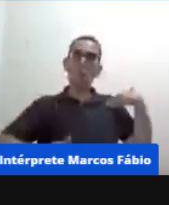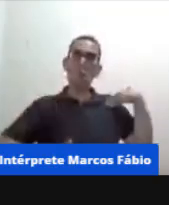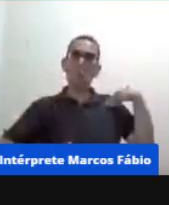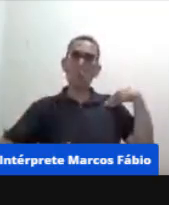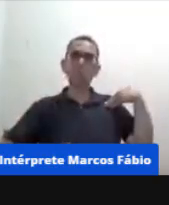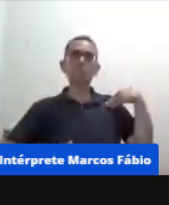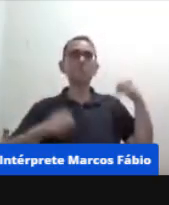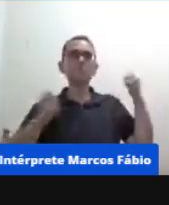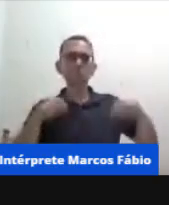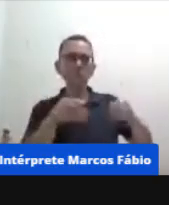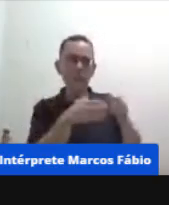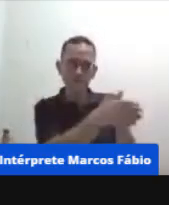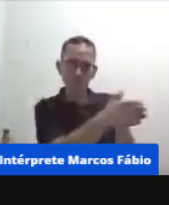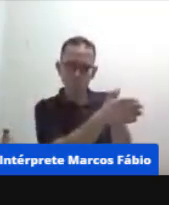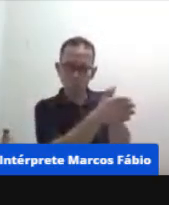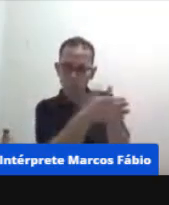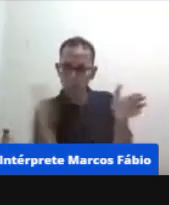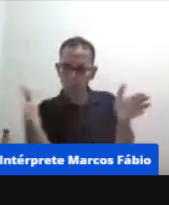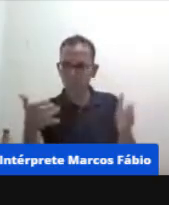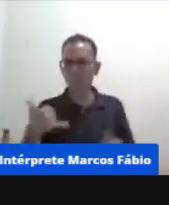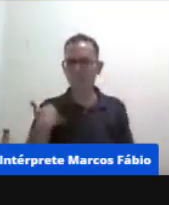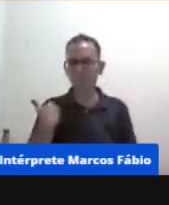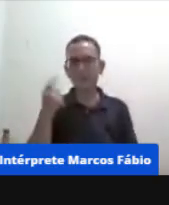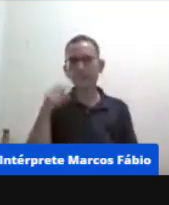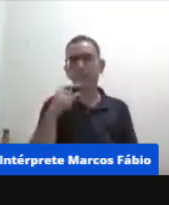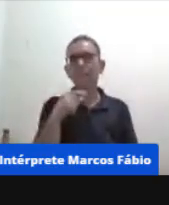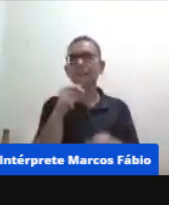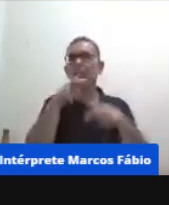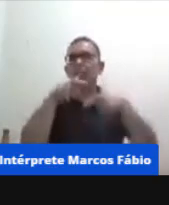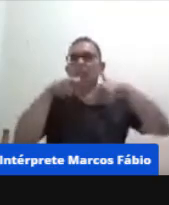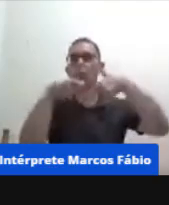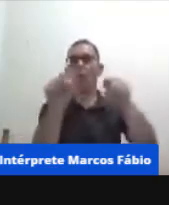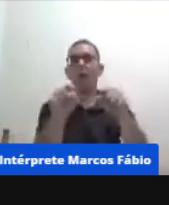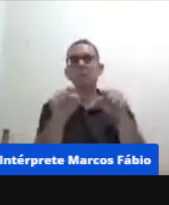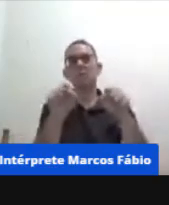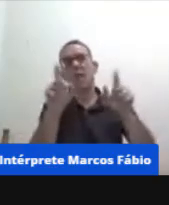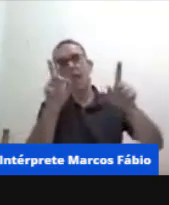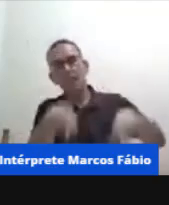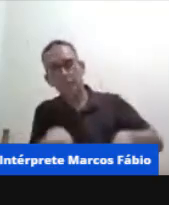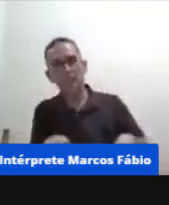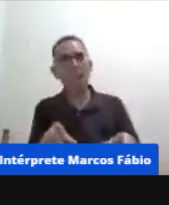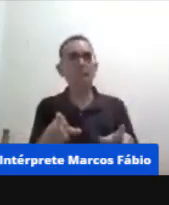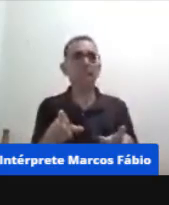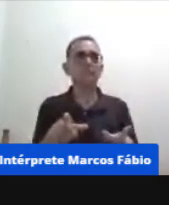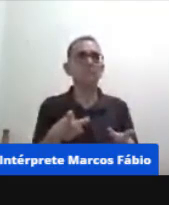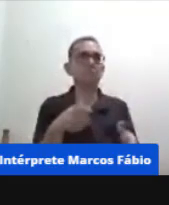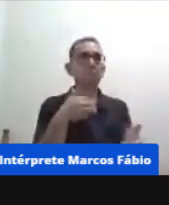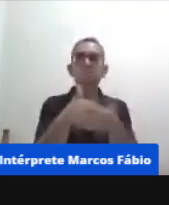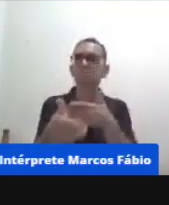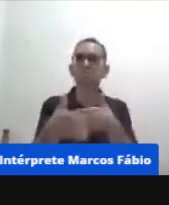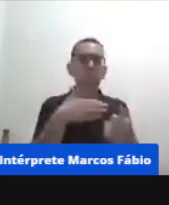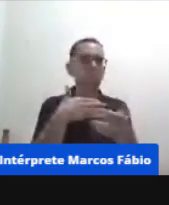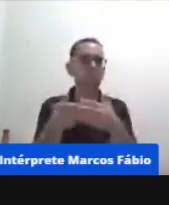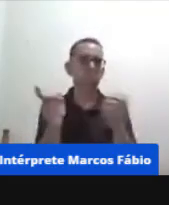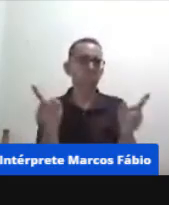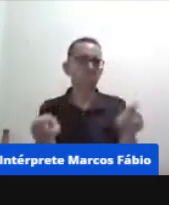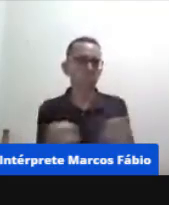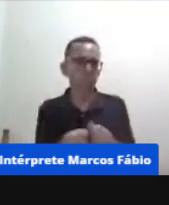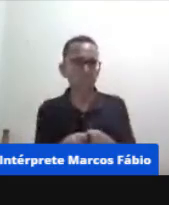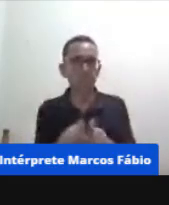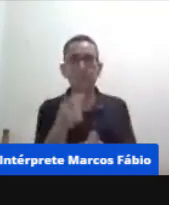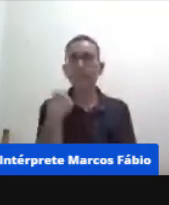É nessa fase que a gente tem desenvolvimento da linguagem, quer seja ela da forma que for. Dentro